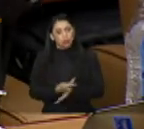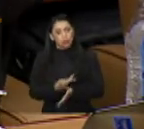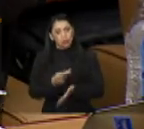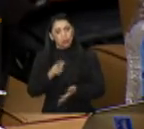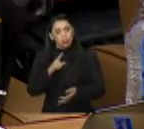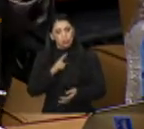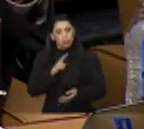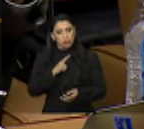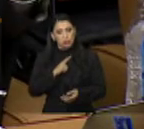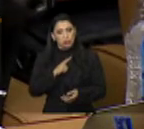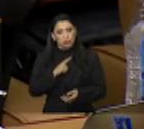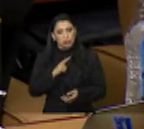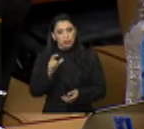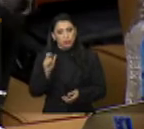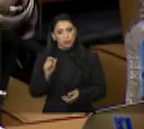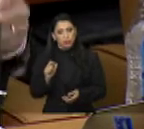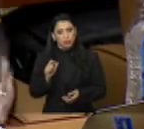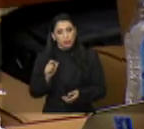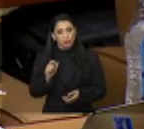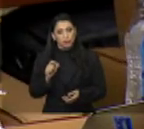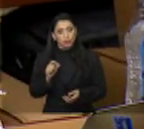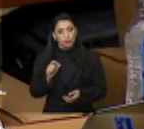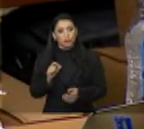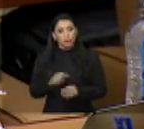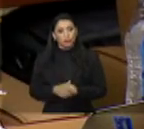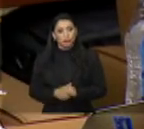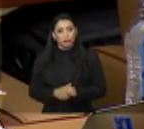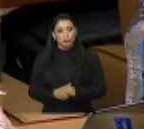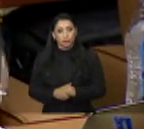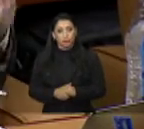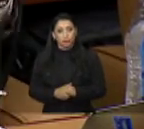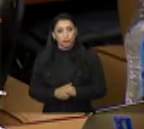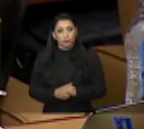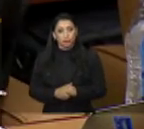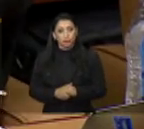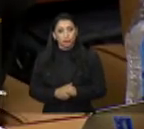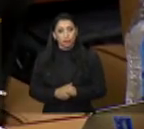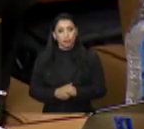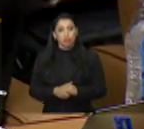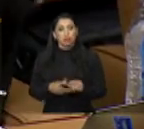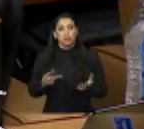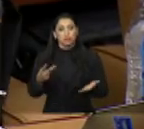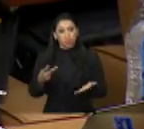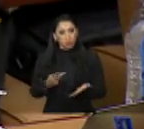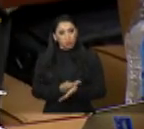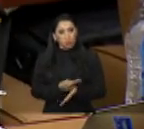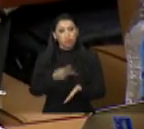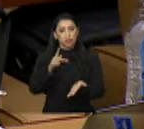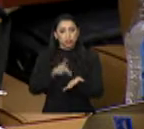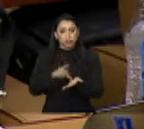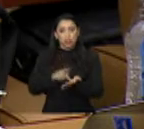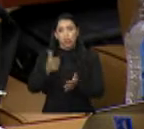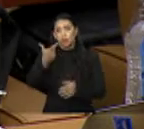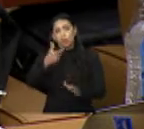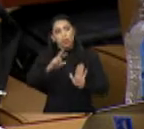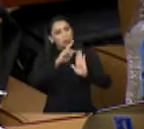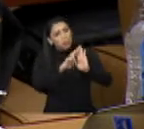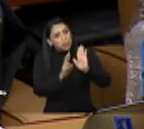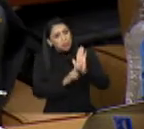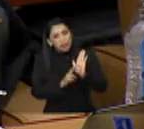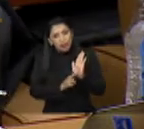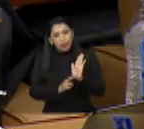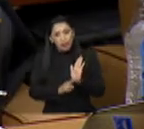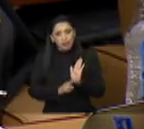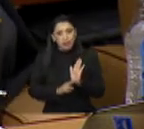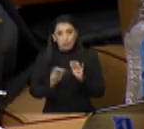maior medida possível a luz da realidade fática e de outros princípios que podem ser considerados